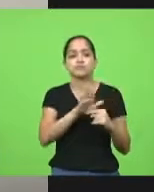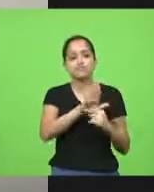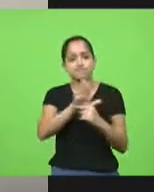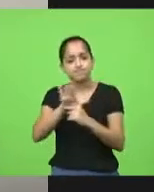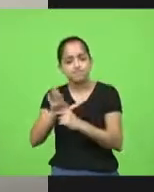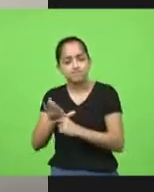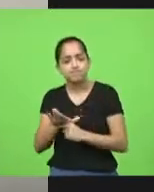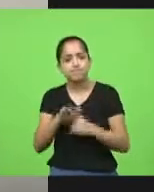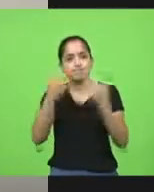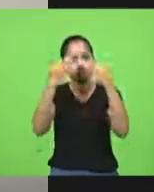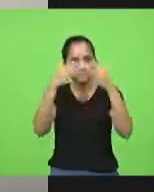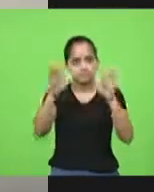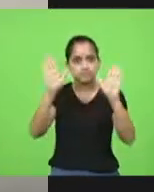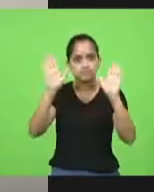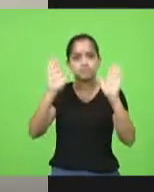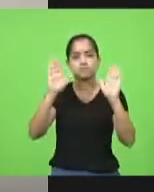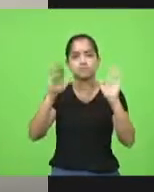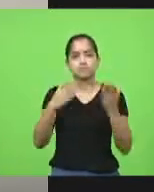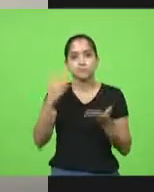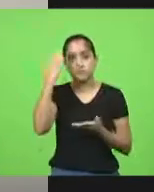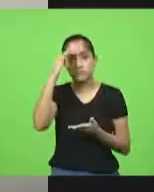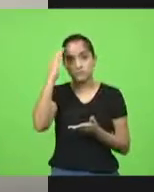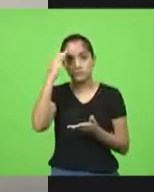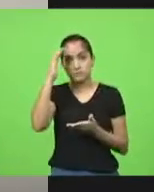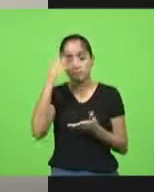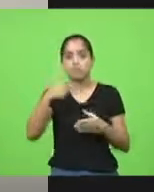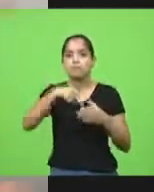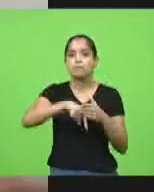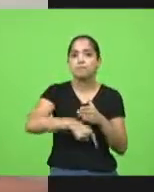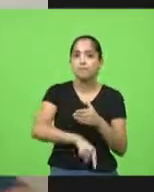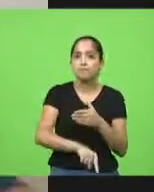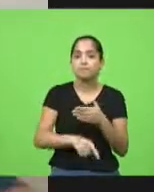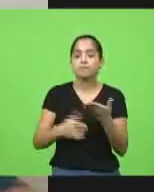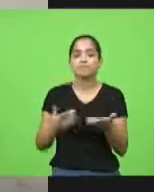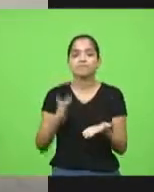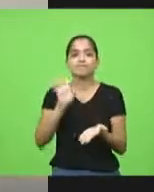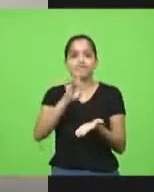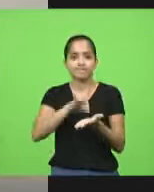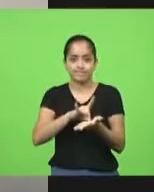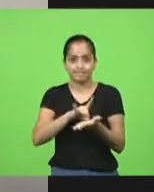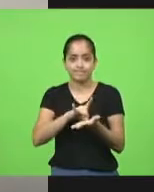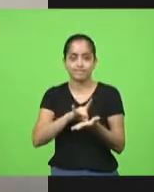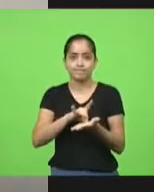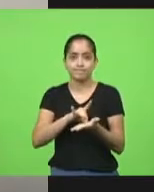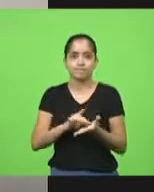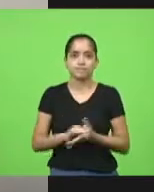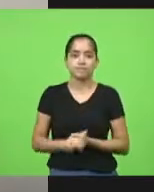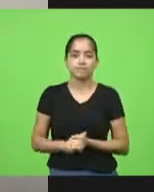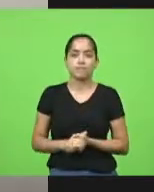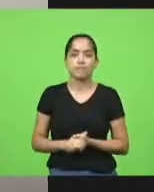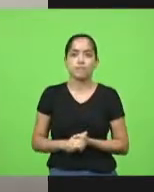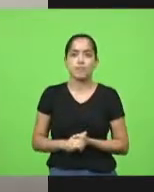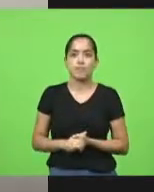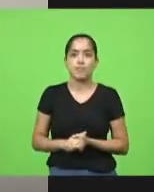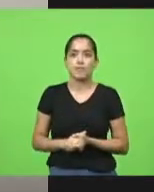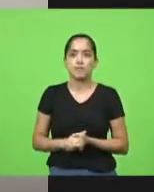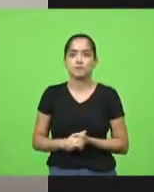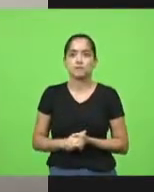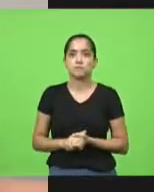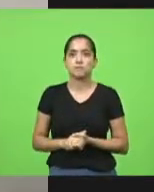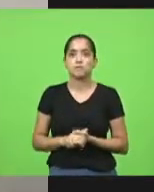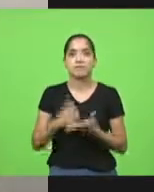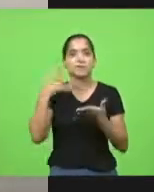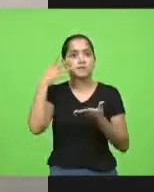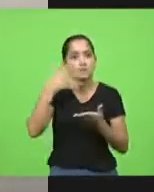olhos, a ter a compreensão profunda da realidade que nos cerca e de ser